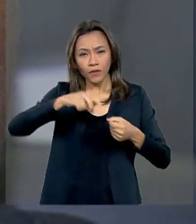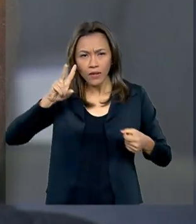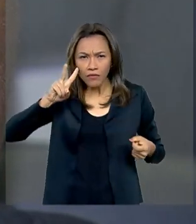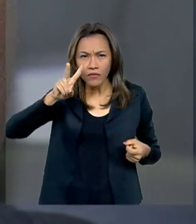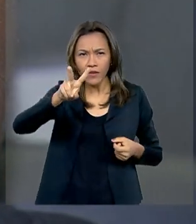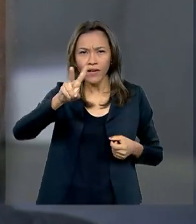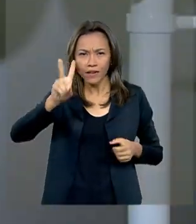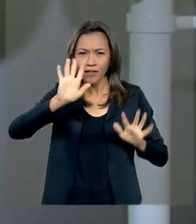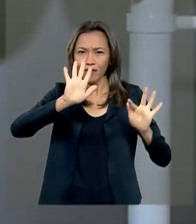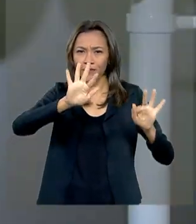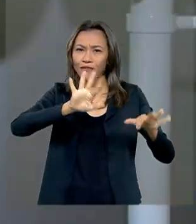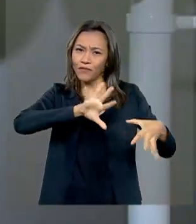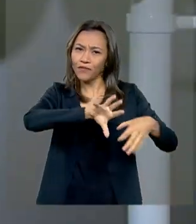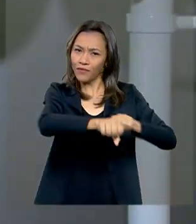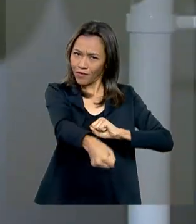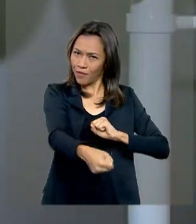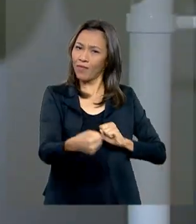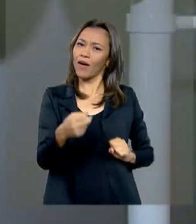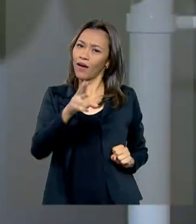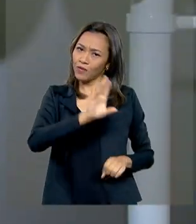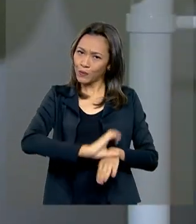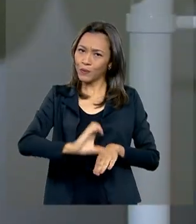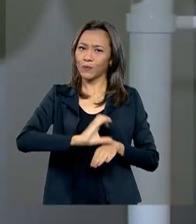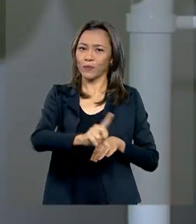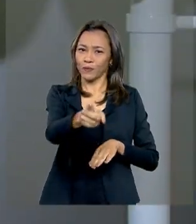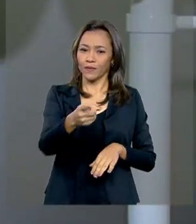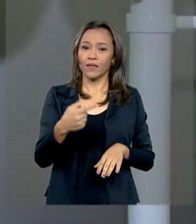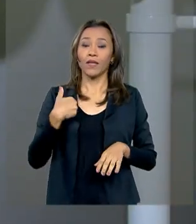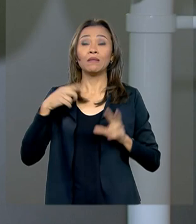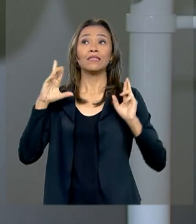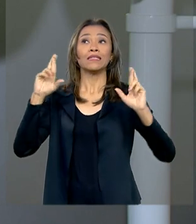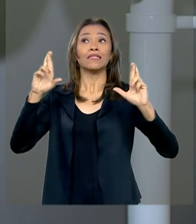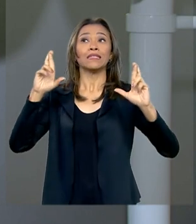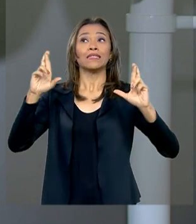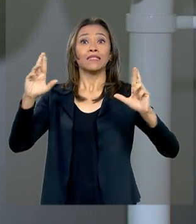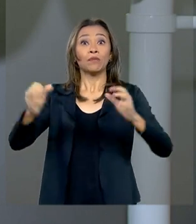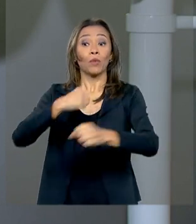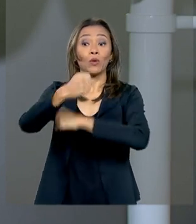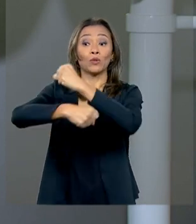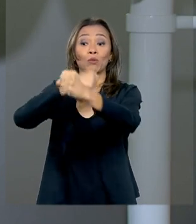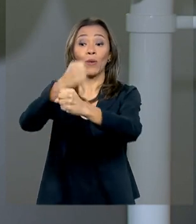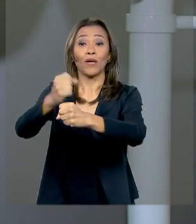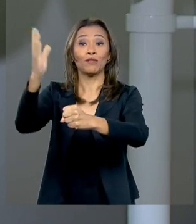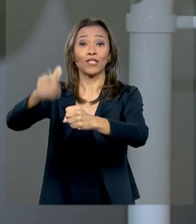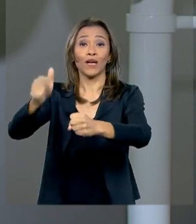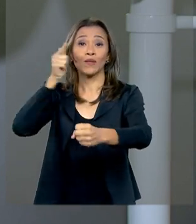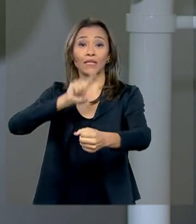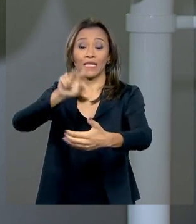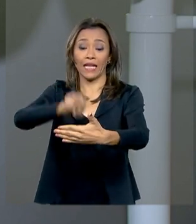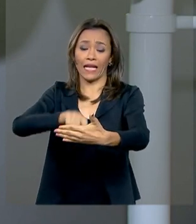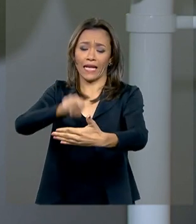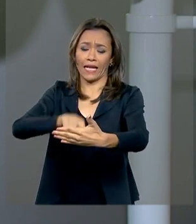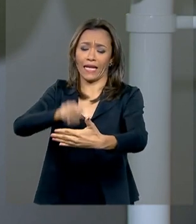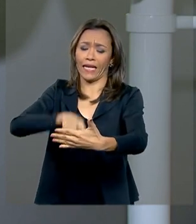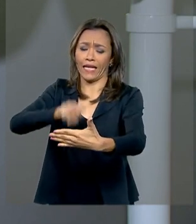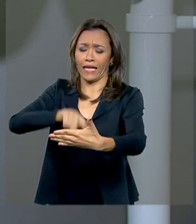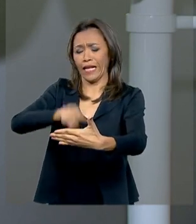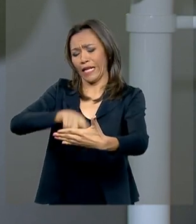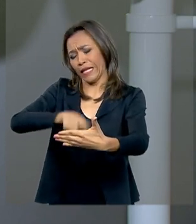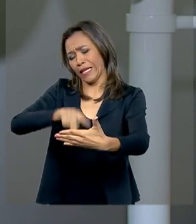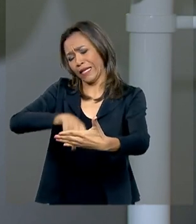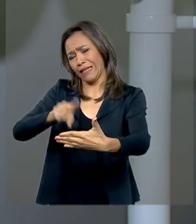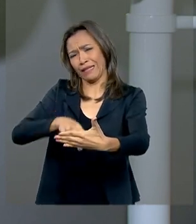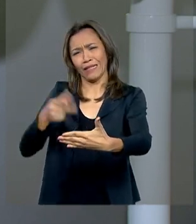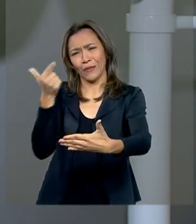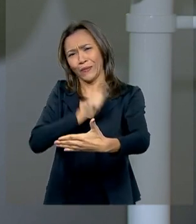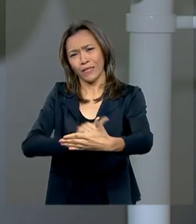terminar a faculdade. Eu tenho esperança, eu queria que ano que vem já estivesse já lendo para poder meter a cara nos livros